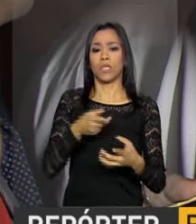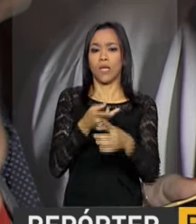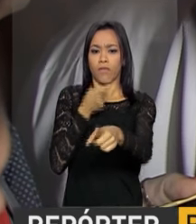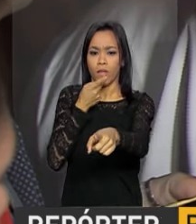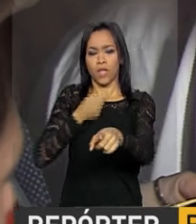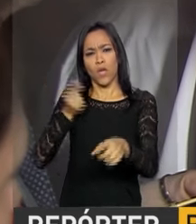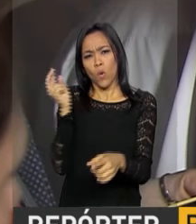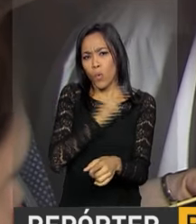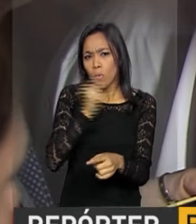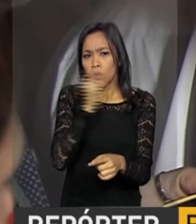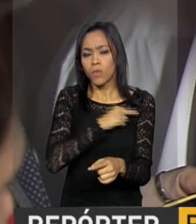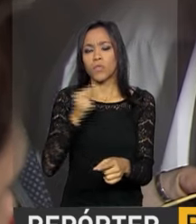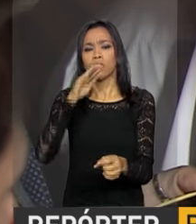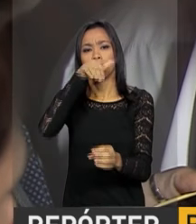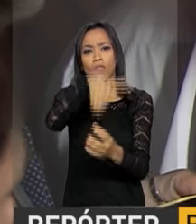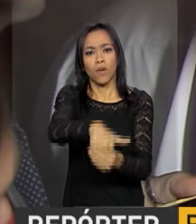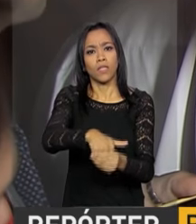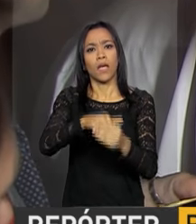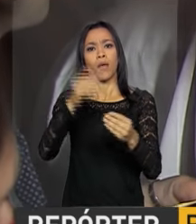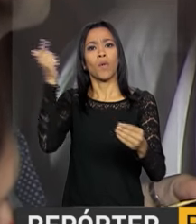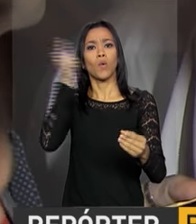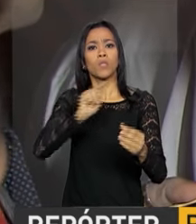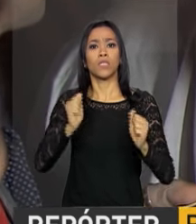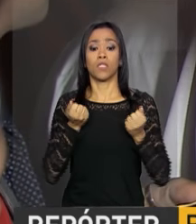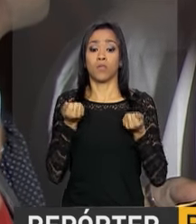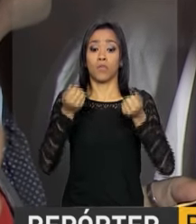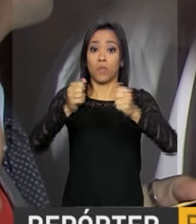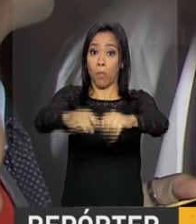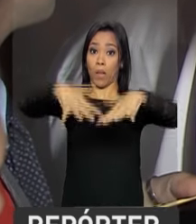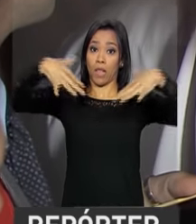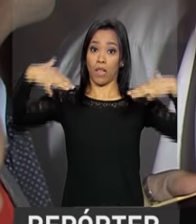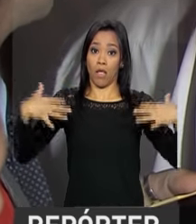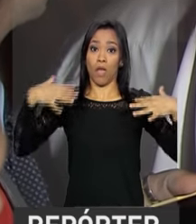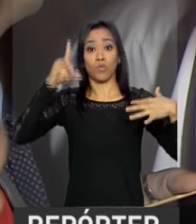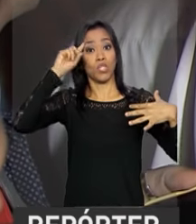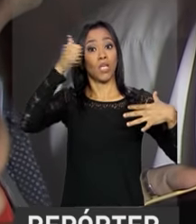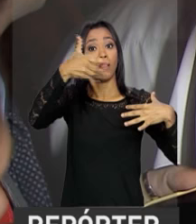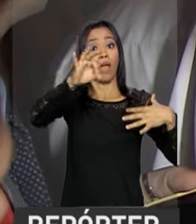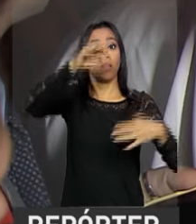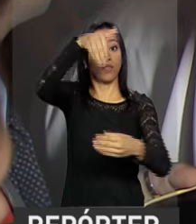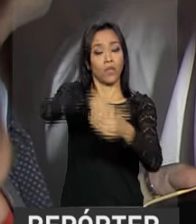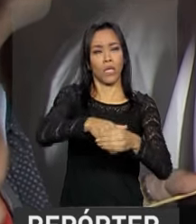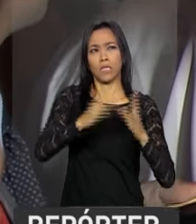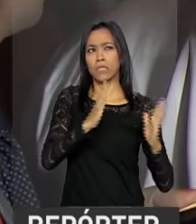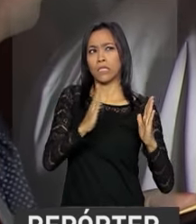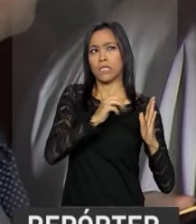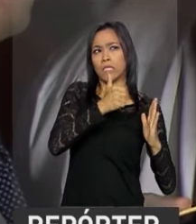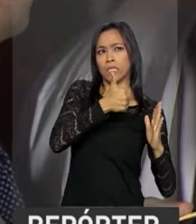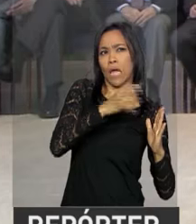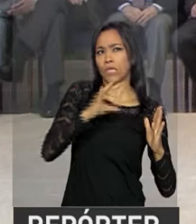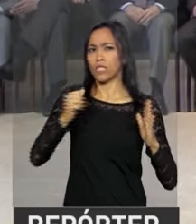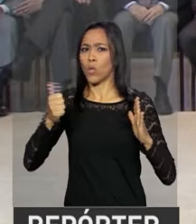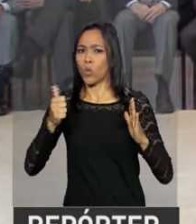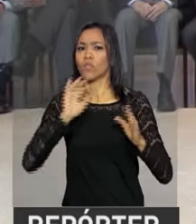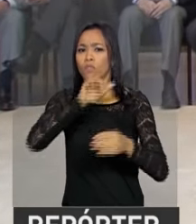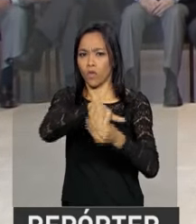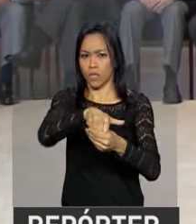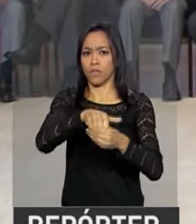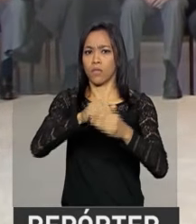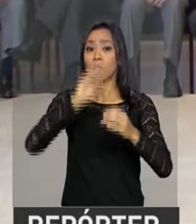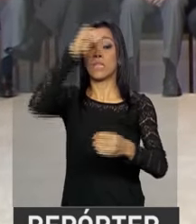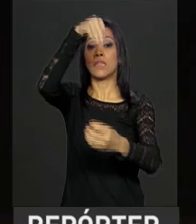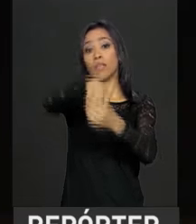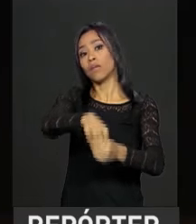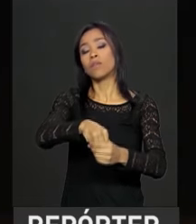possível na comissão e ela chegar no plenário na semana do dia 10 A ideia é votar então entre dia 10 e 11 no plenário da câmara outro tema